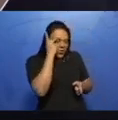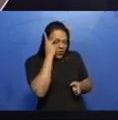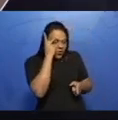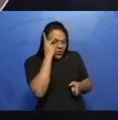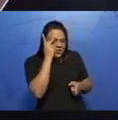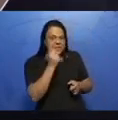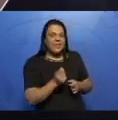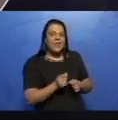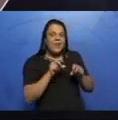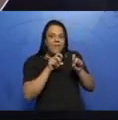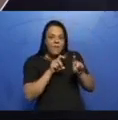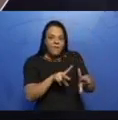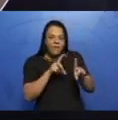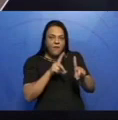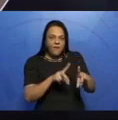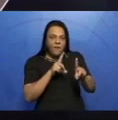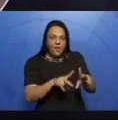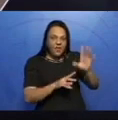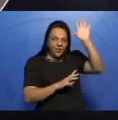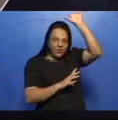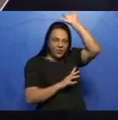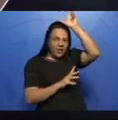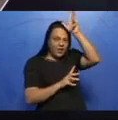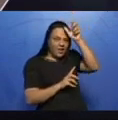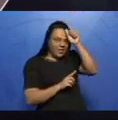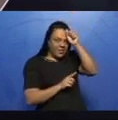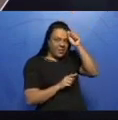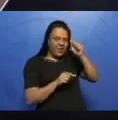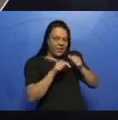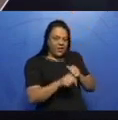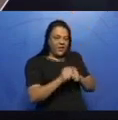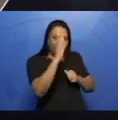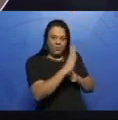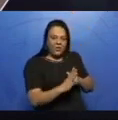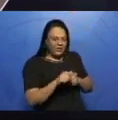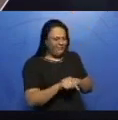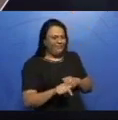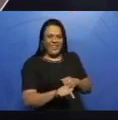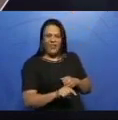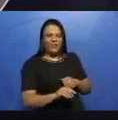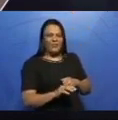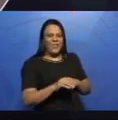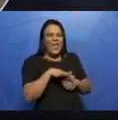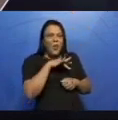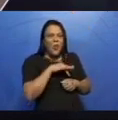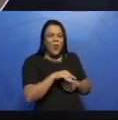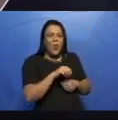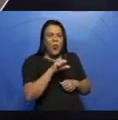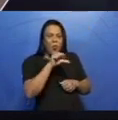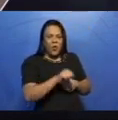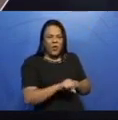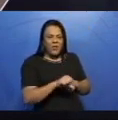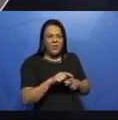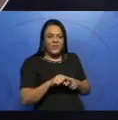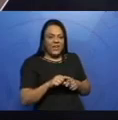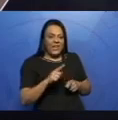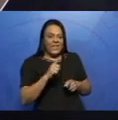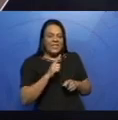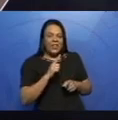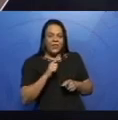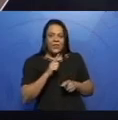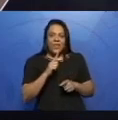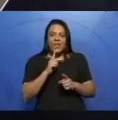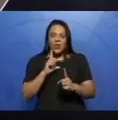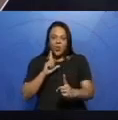galinhas, do ponto de vista dos criadores de aves brasileiros, não seria o mesmo. Por que será? Então aqui tem intenção, tanto